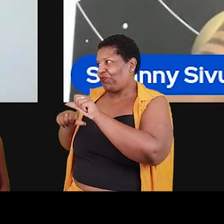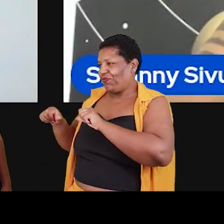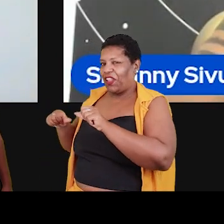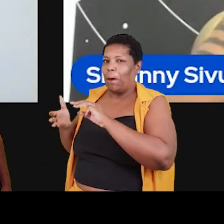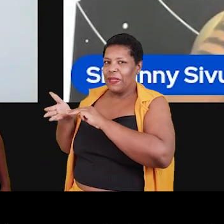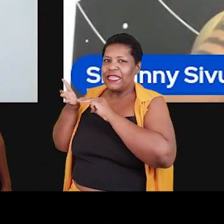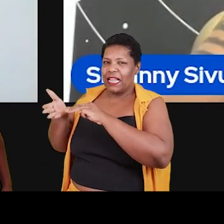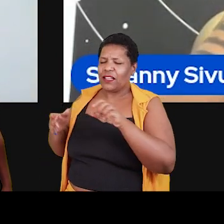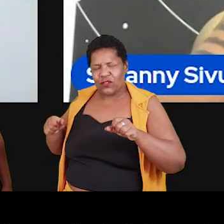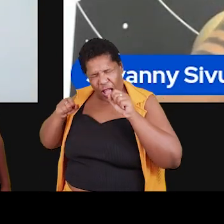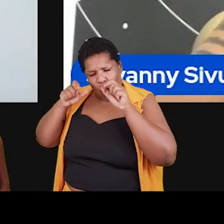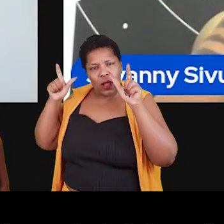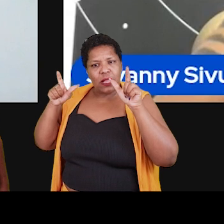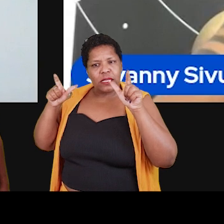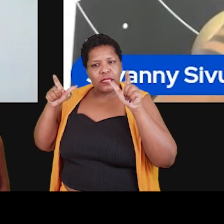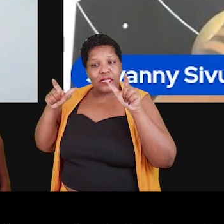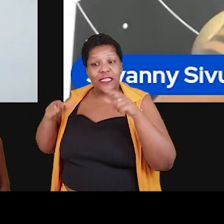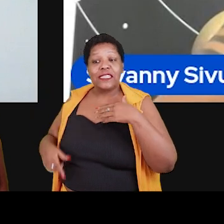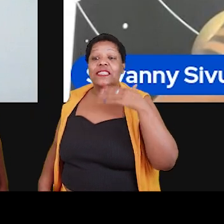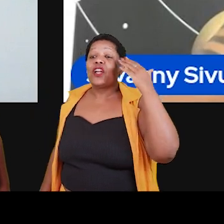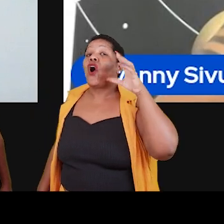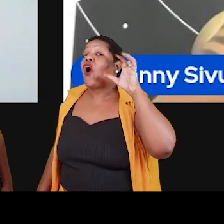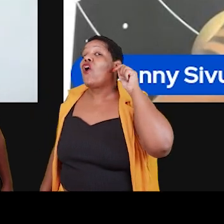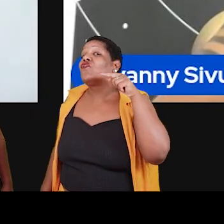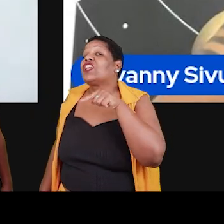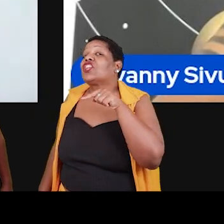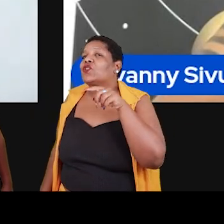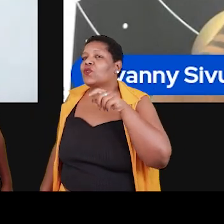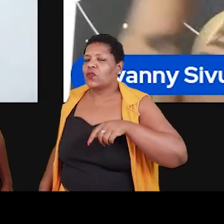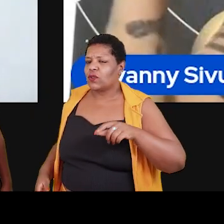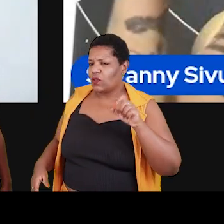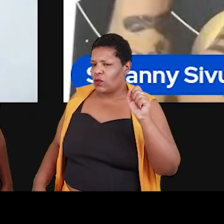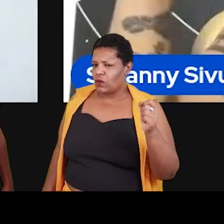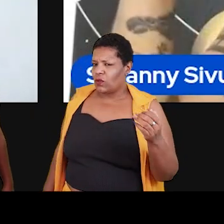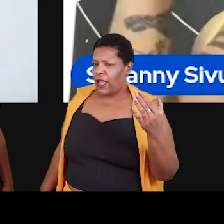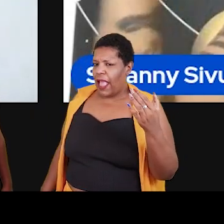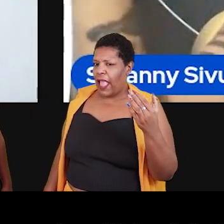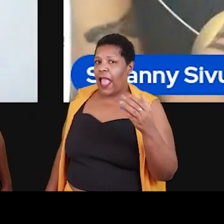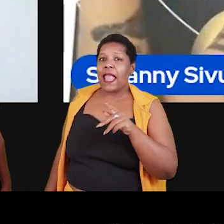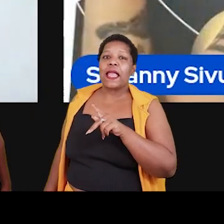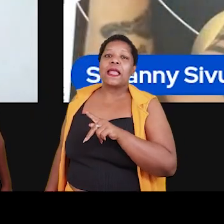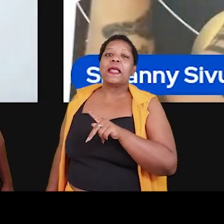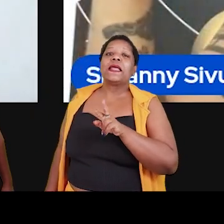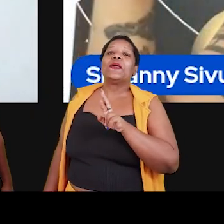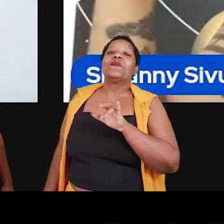muito. Neguinha, você tá acordada? Mano, ouve isso aqui. E aí ele me mandou